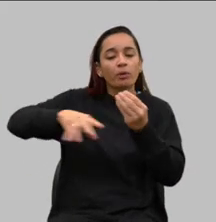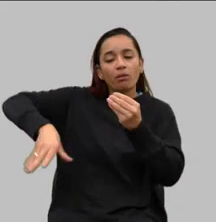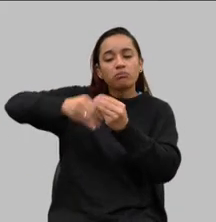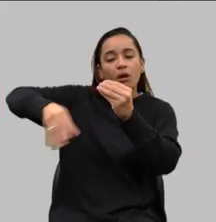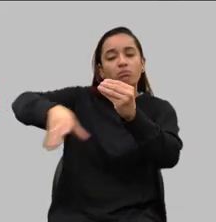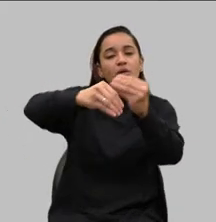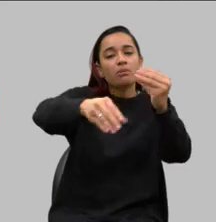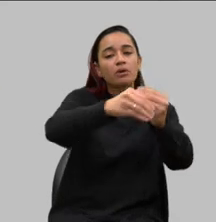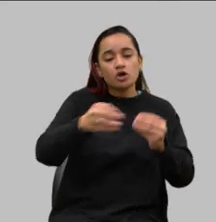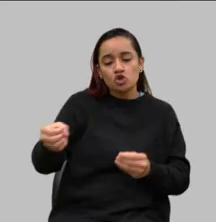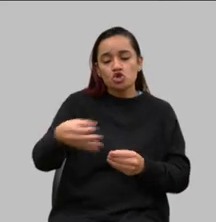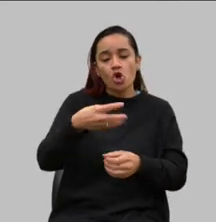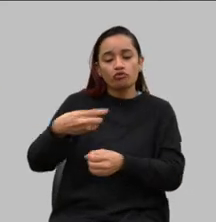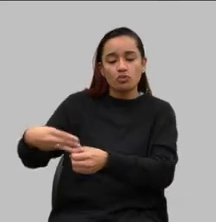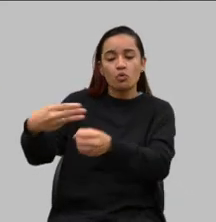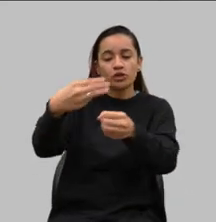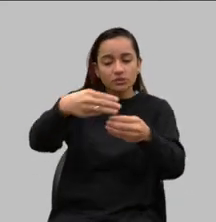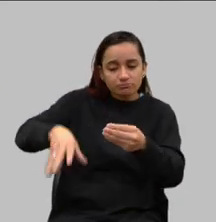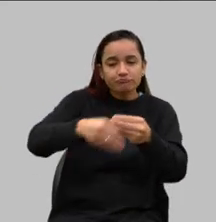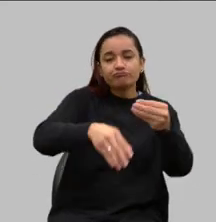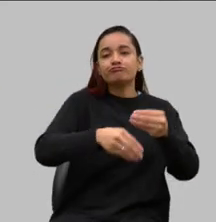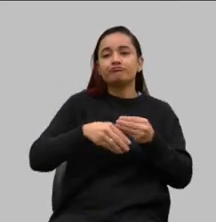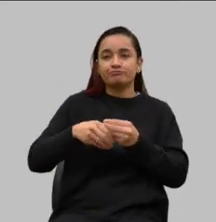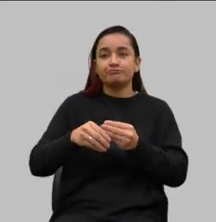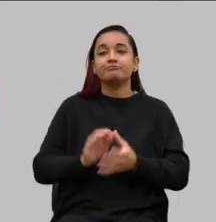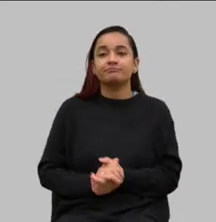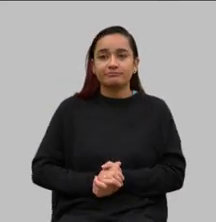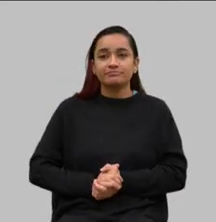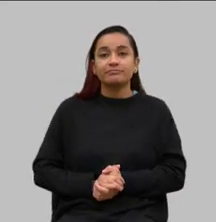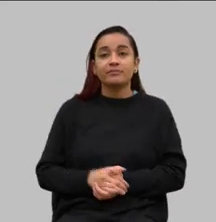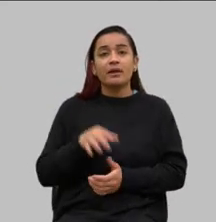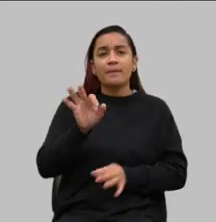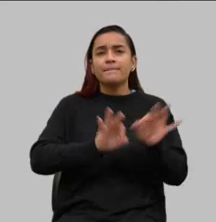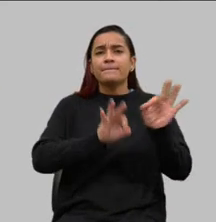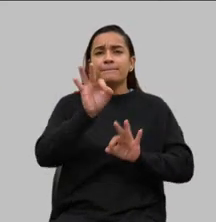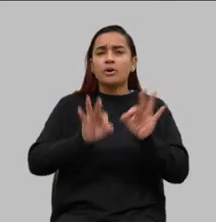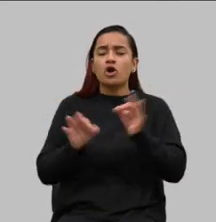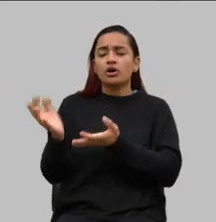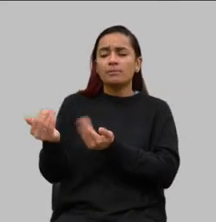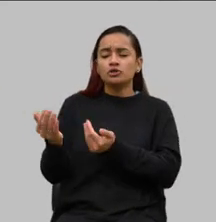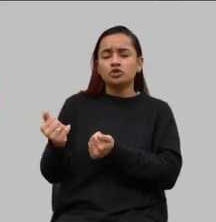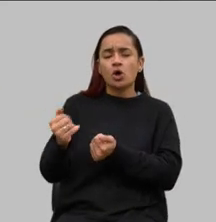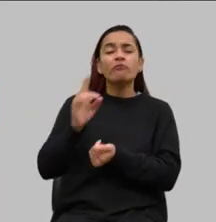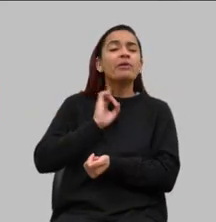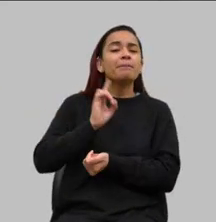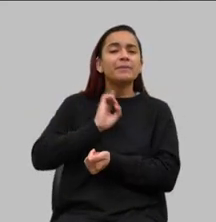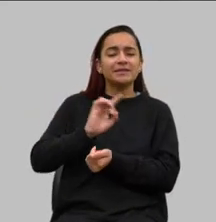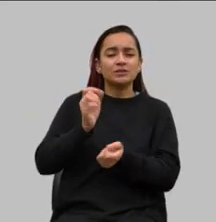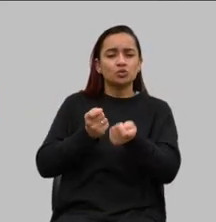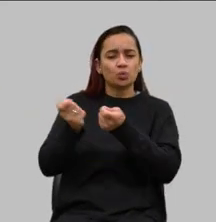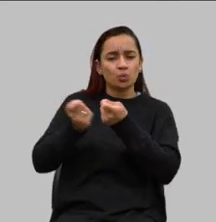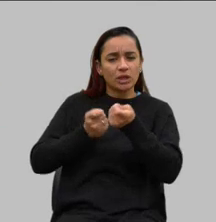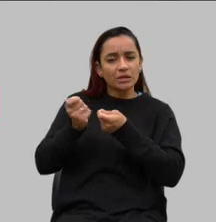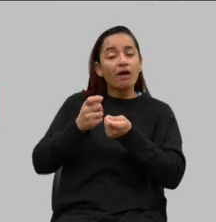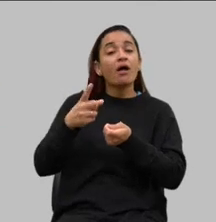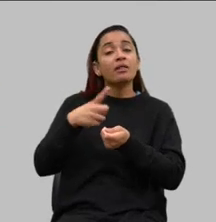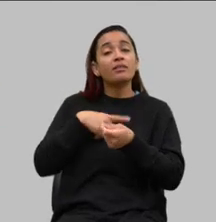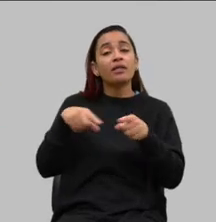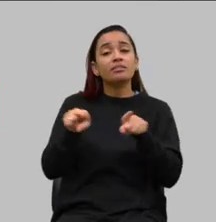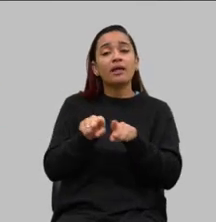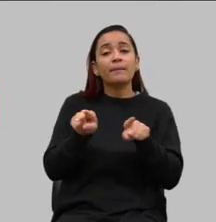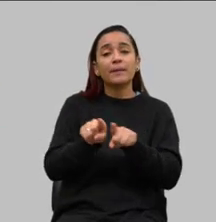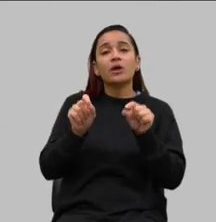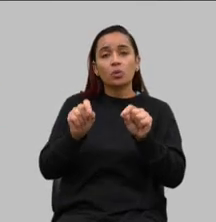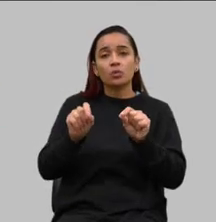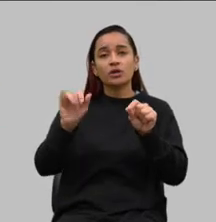programa no âmbito do programa Jovens mineiros sustentáveis Nós também temos uma ação chamada